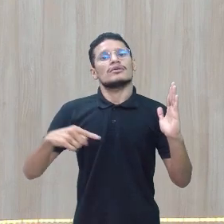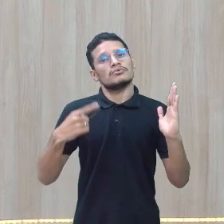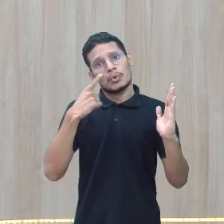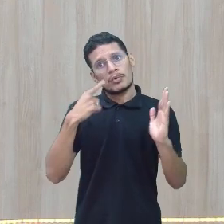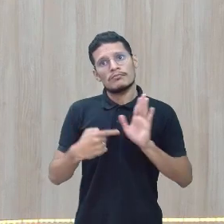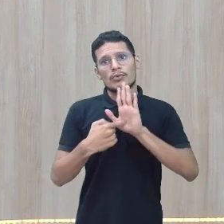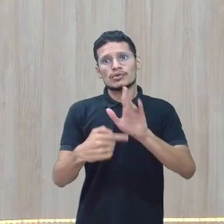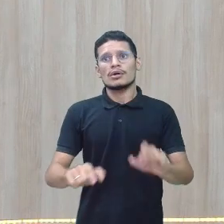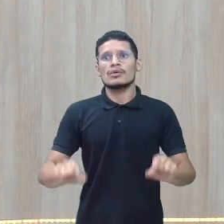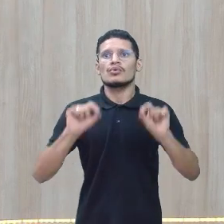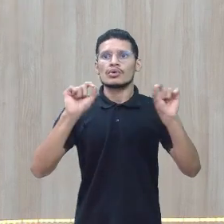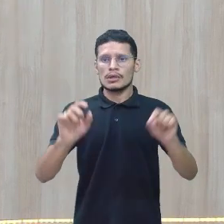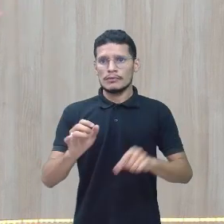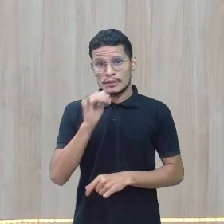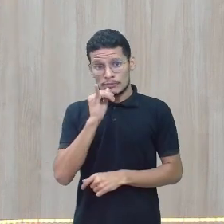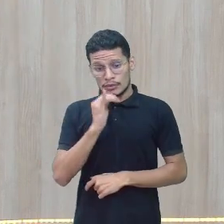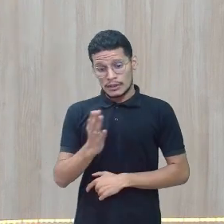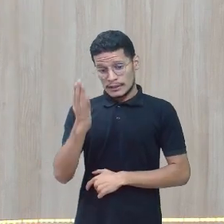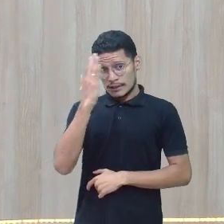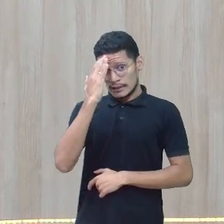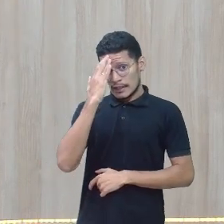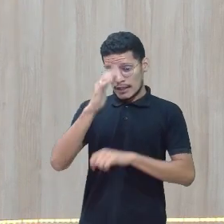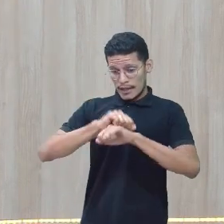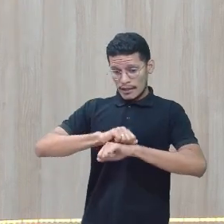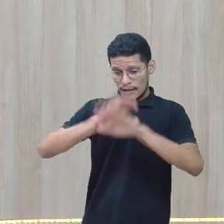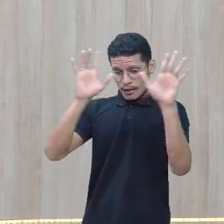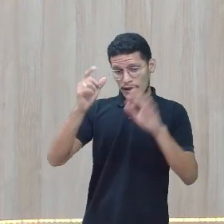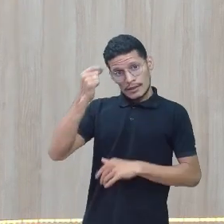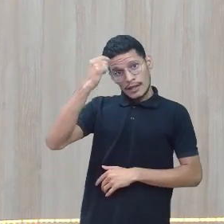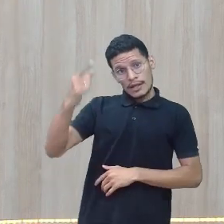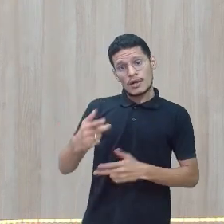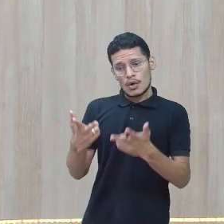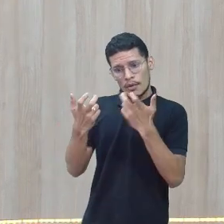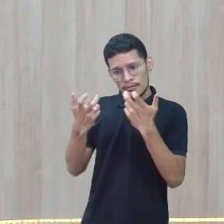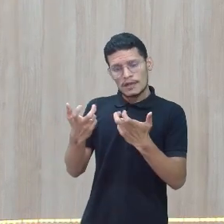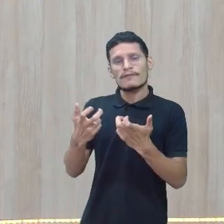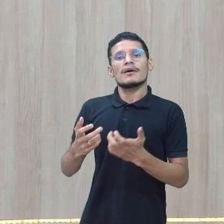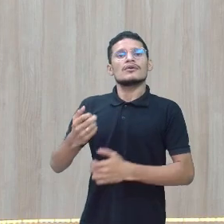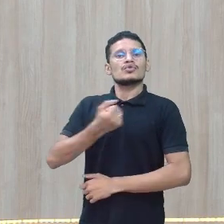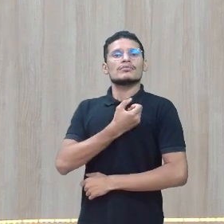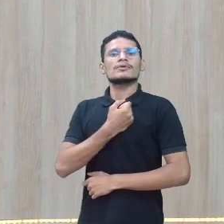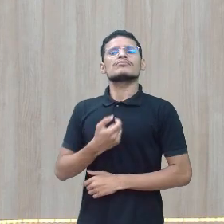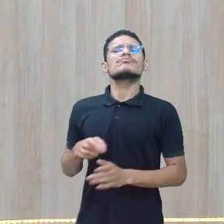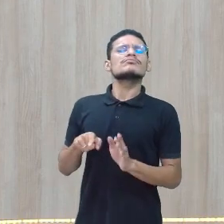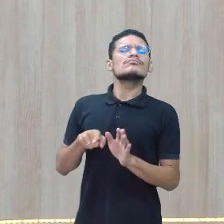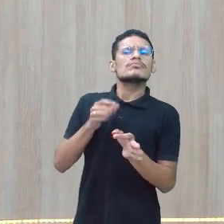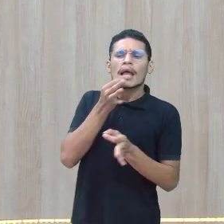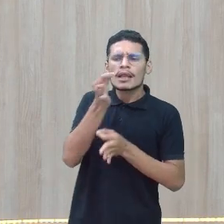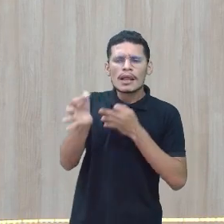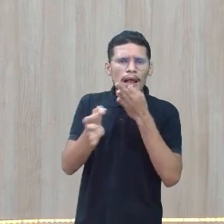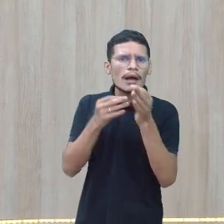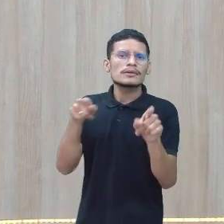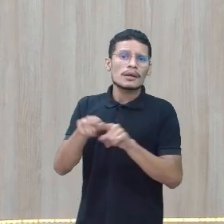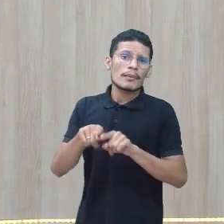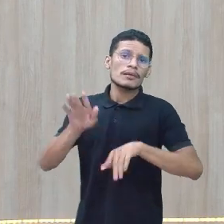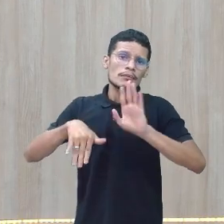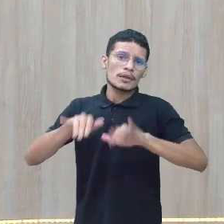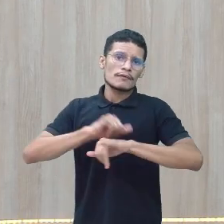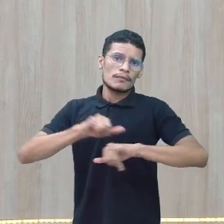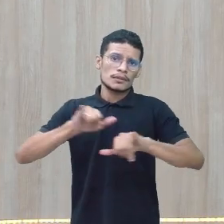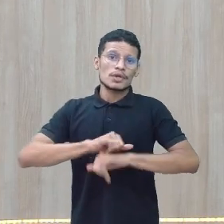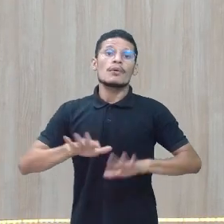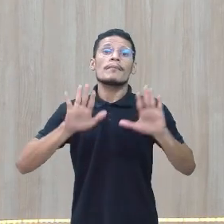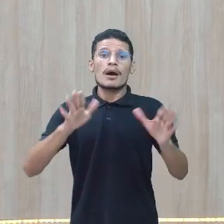a ideia de observar um número e criticar de acordo com a informação, mas aqui a gente traz algumas ideias dos cálculos que